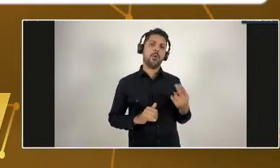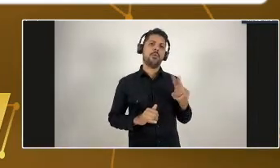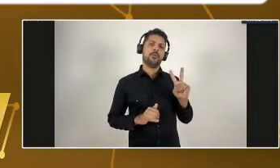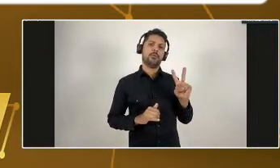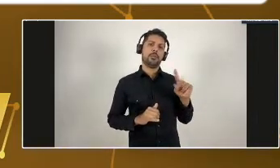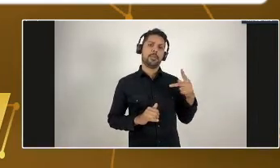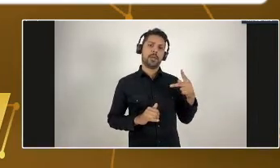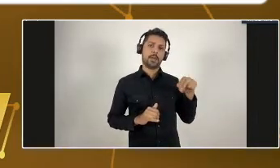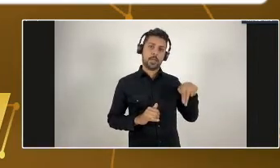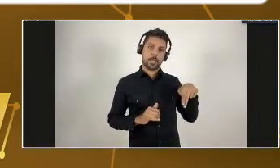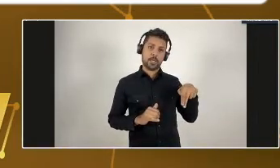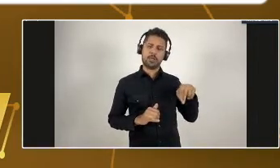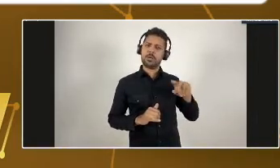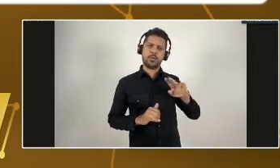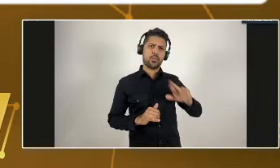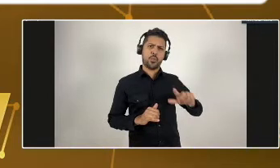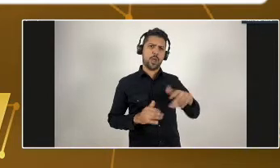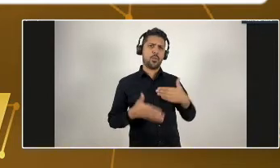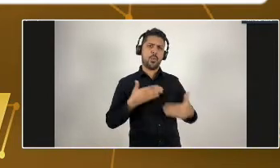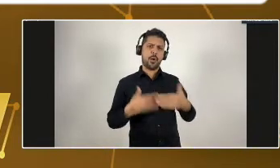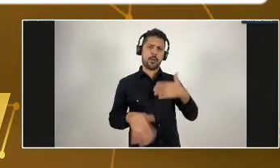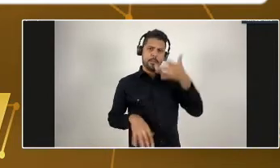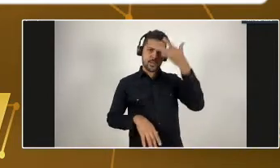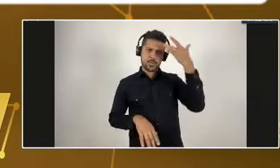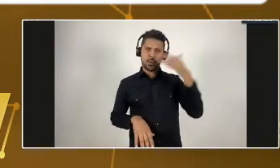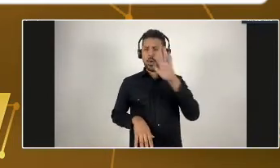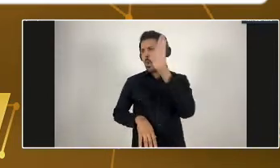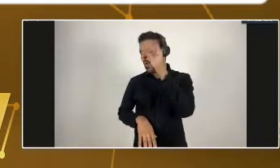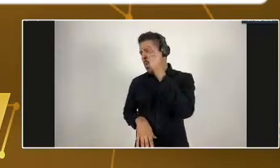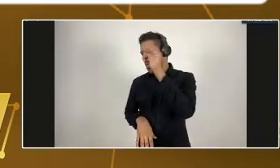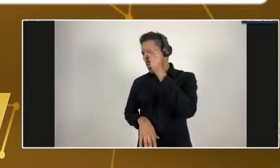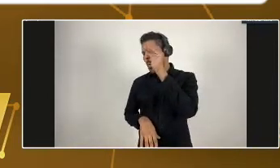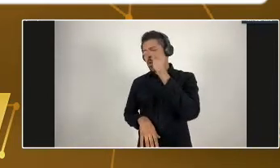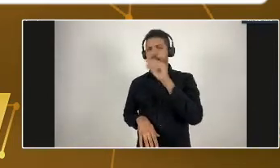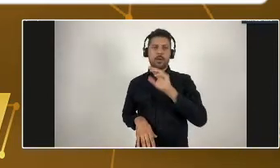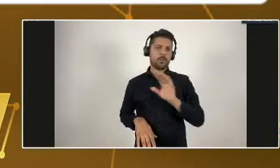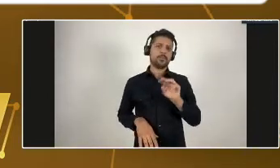acessível para o público externo. Então, o endereço é